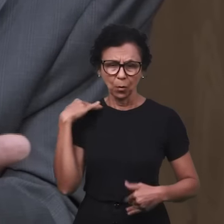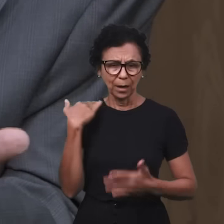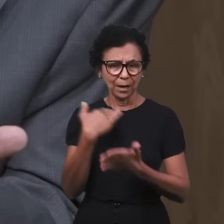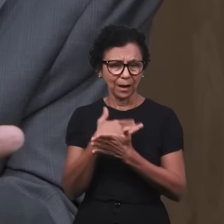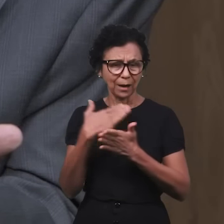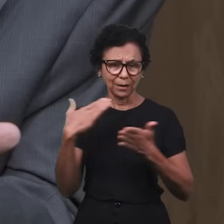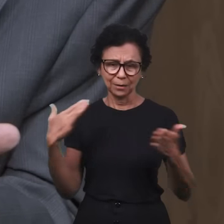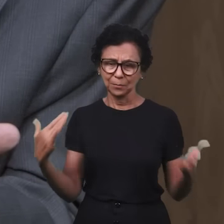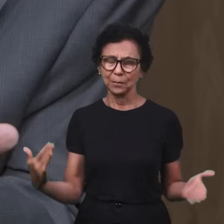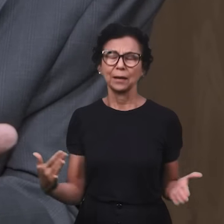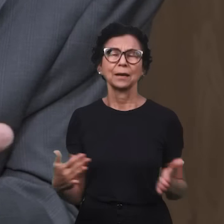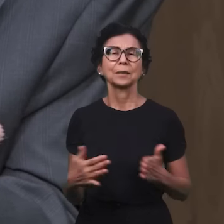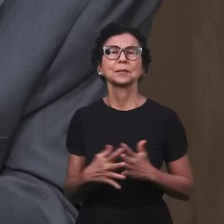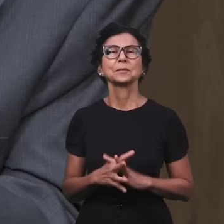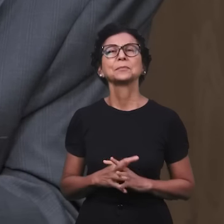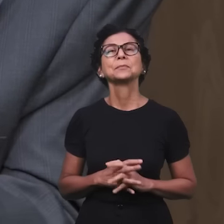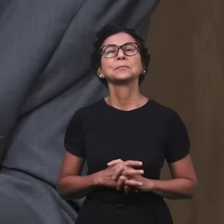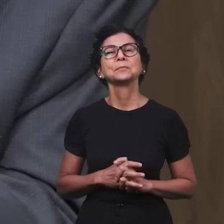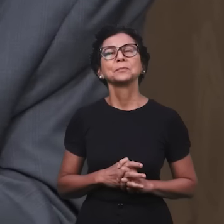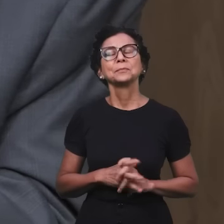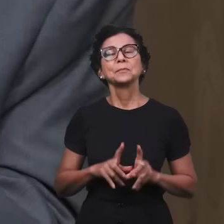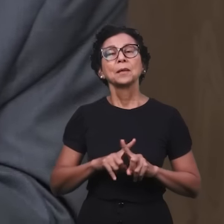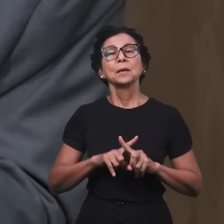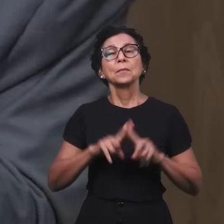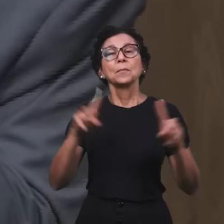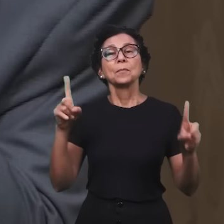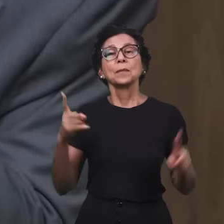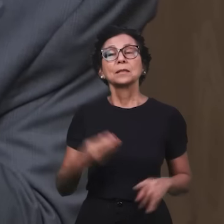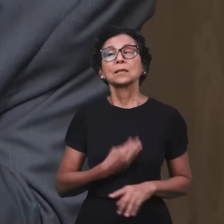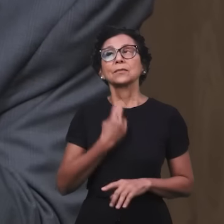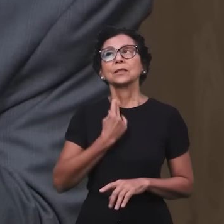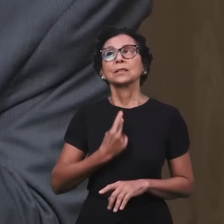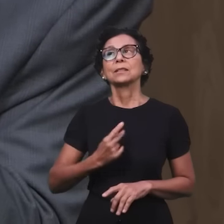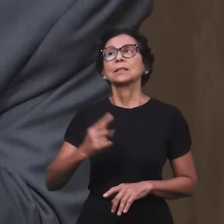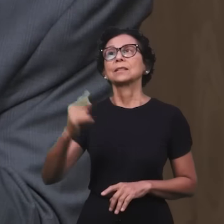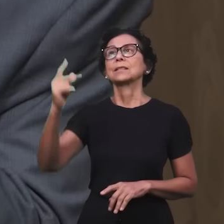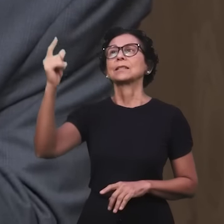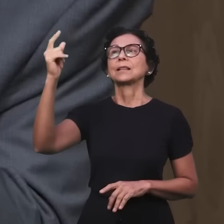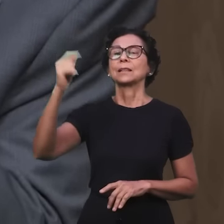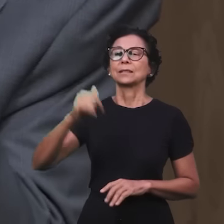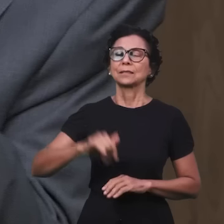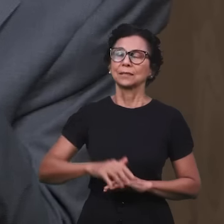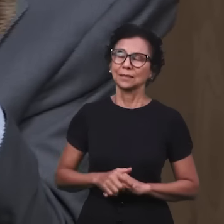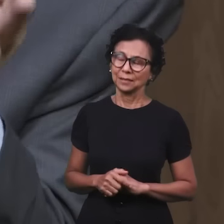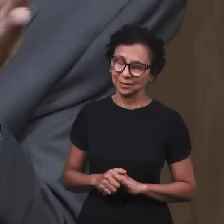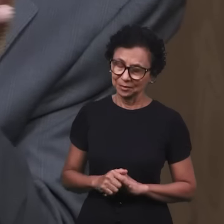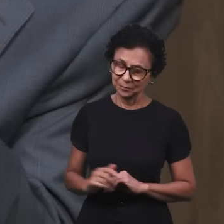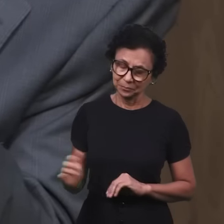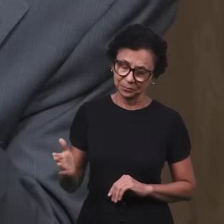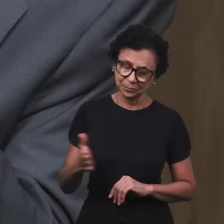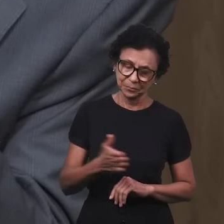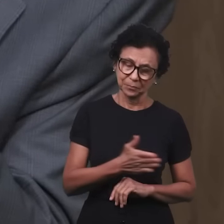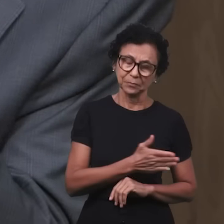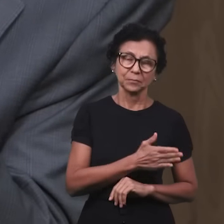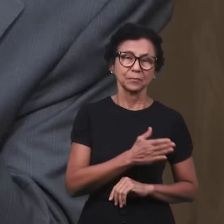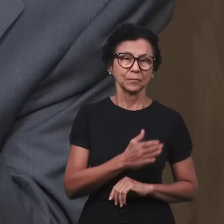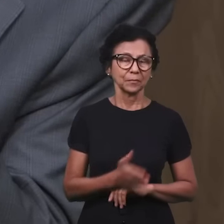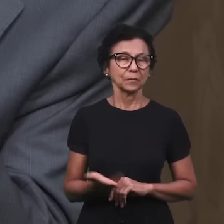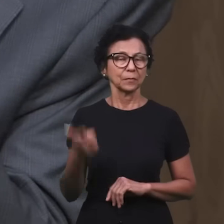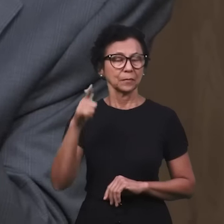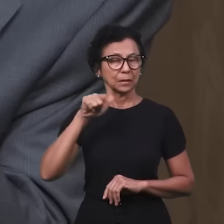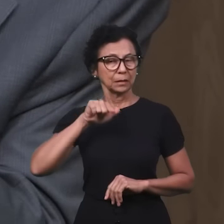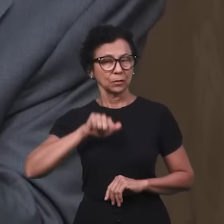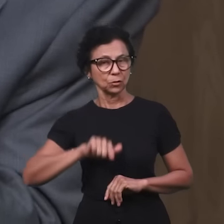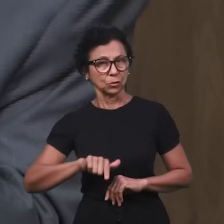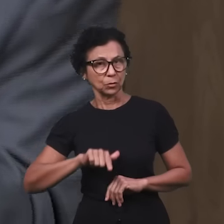profecia, né, tragada foi a morte na vitória. Claro que Paulo, aí nós voltamos com os irmãos,